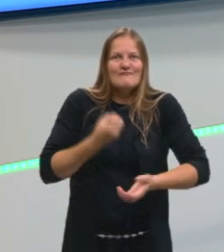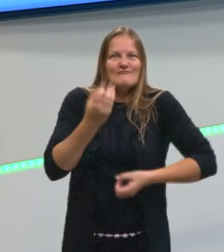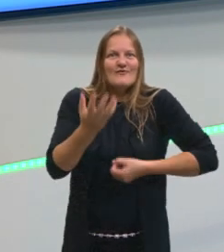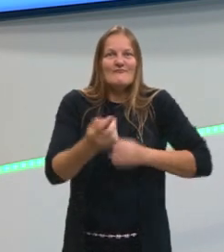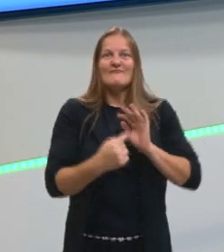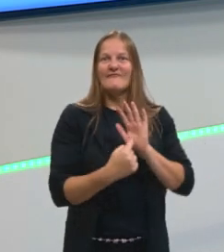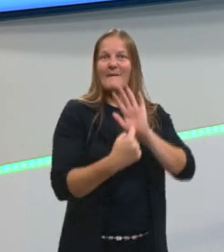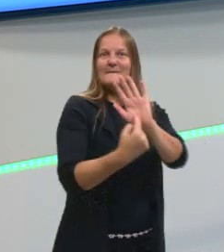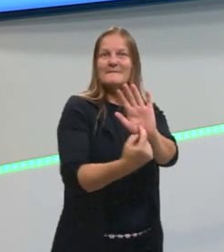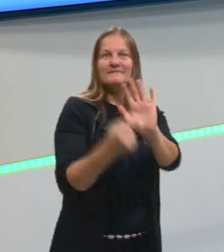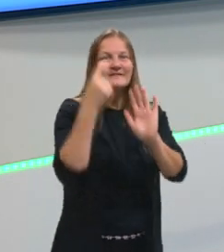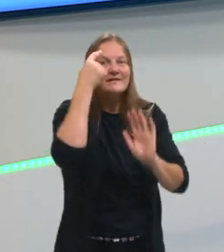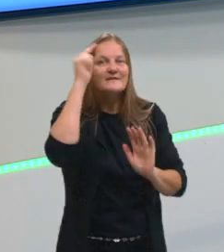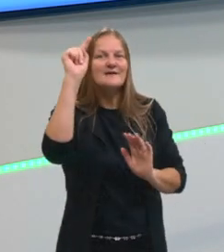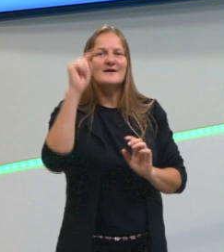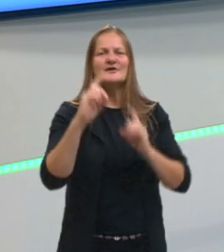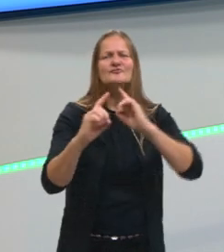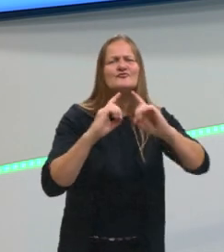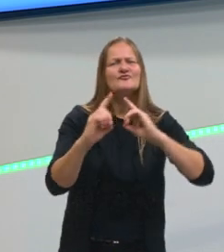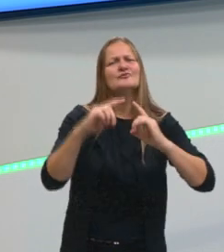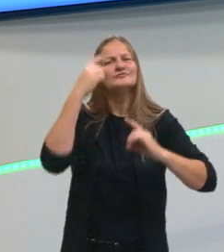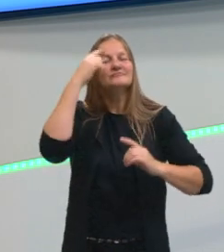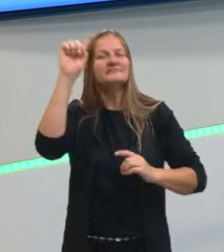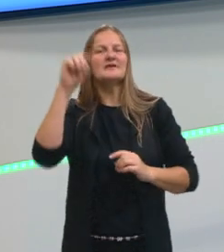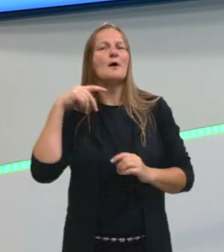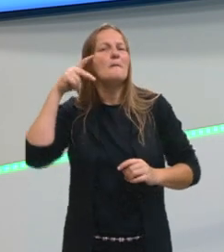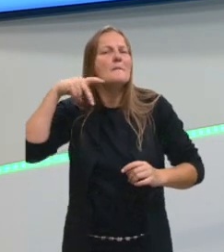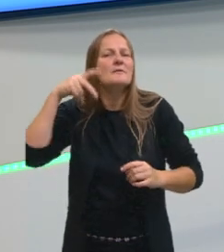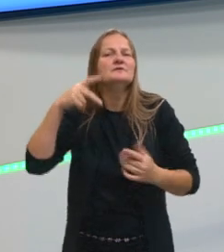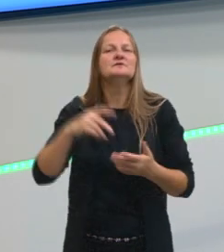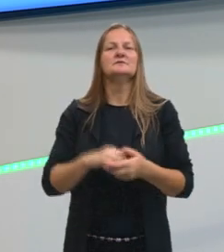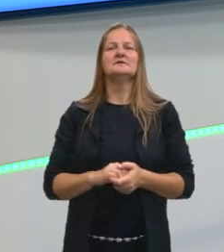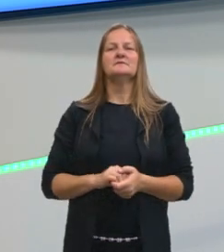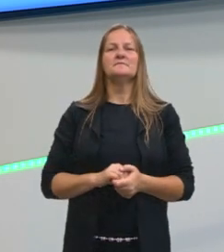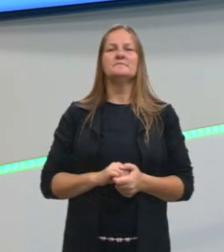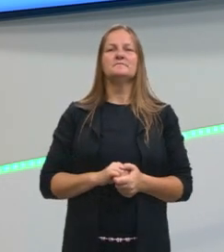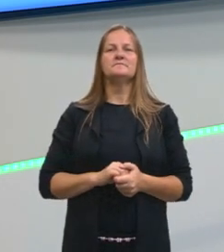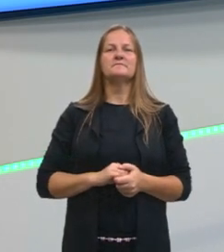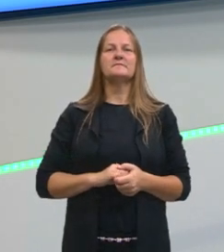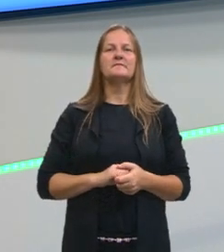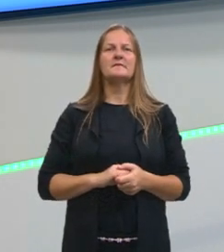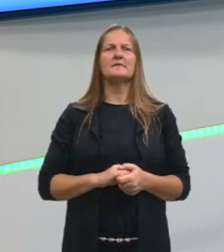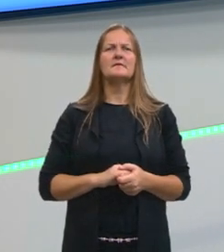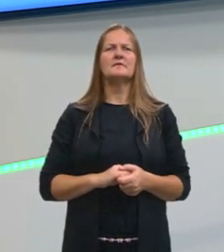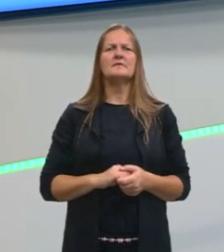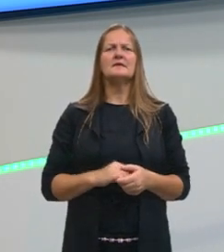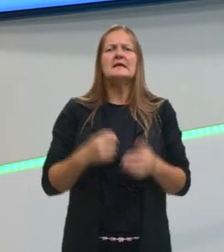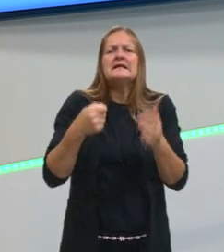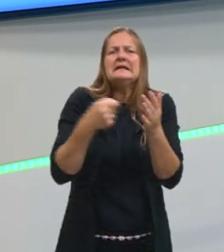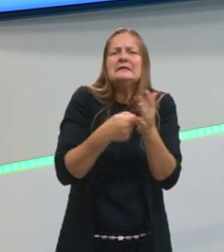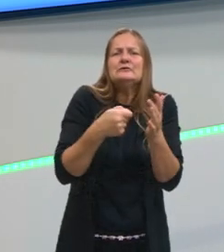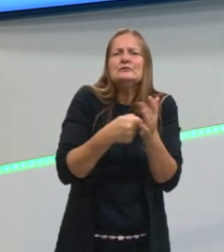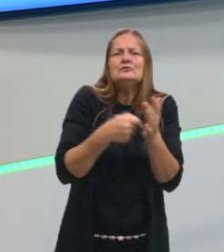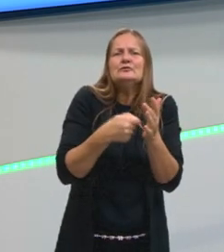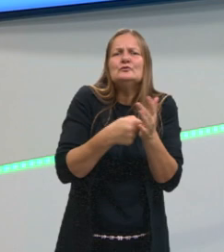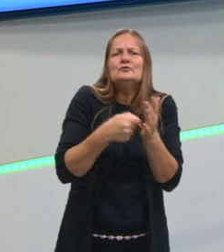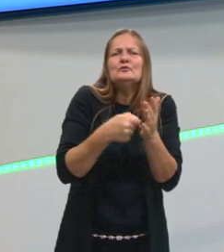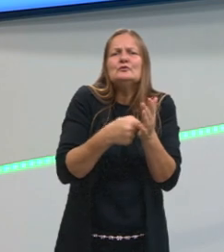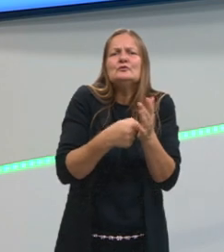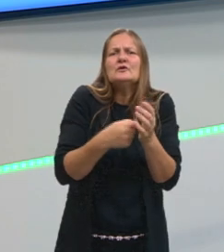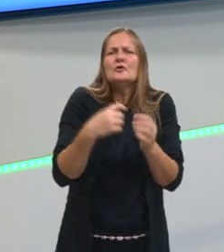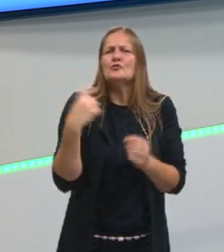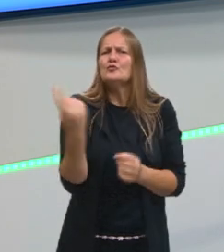apresentar uma ideia discutir uma ideia politicamente a lutar por